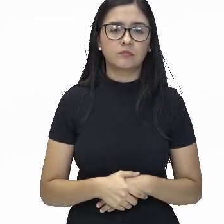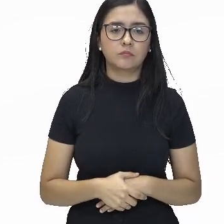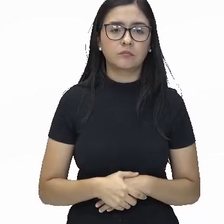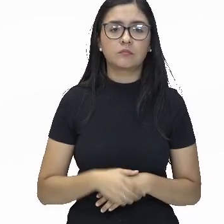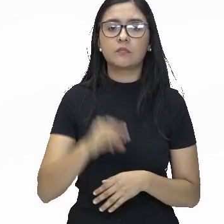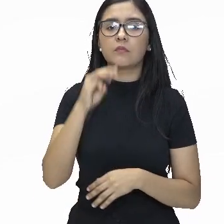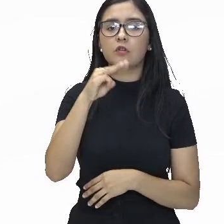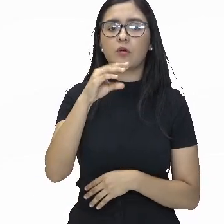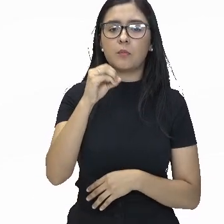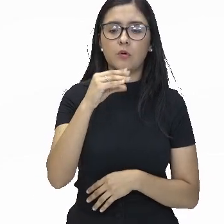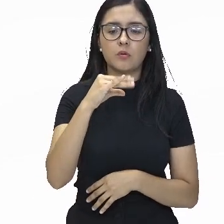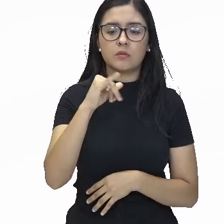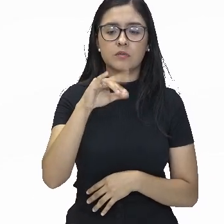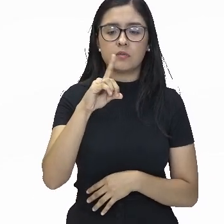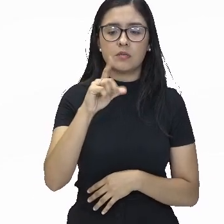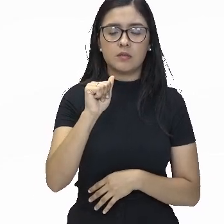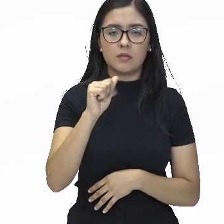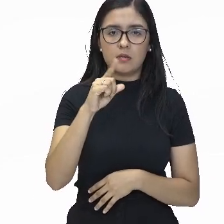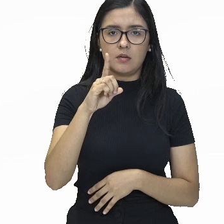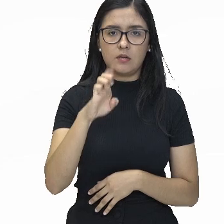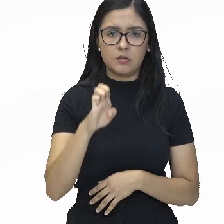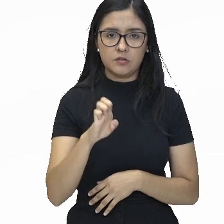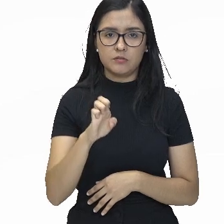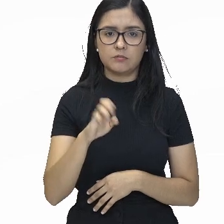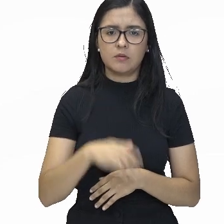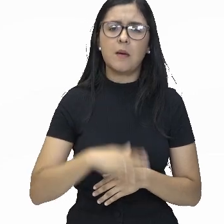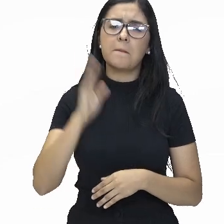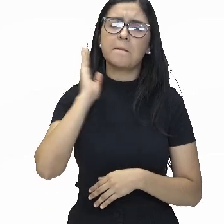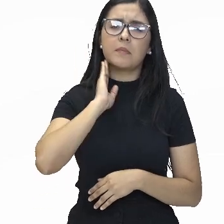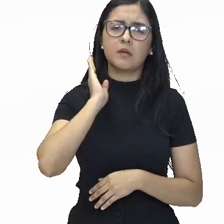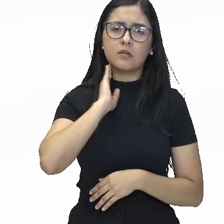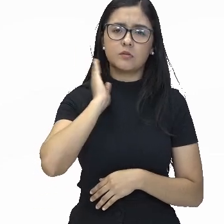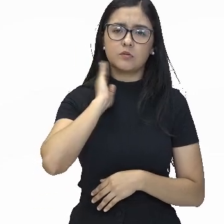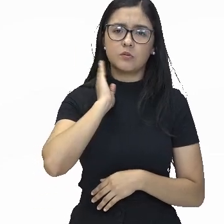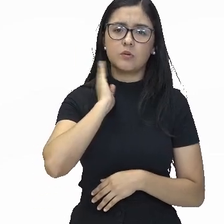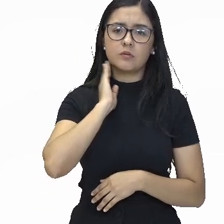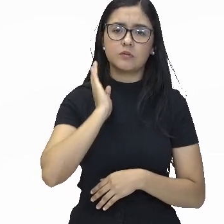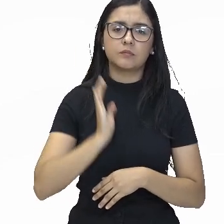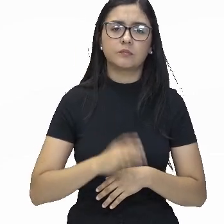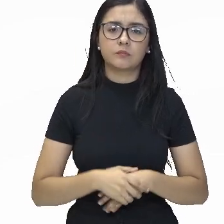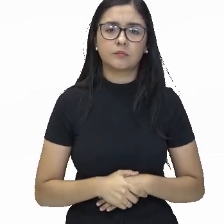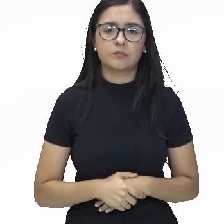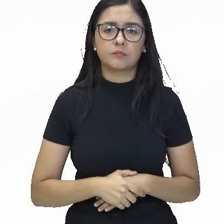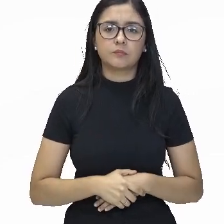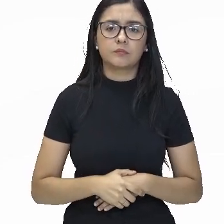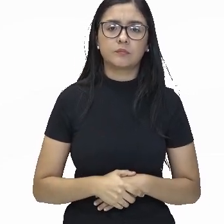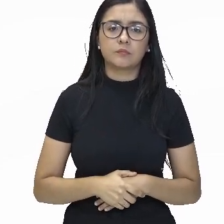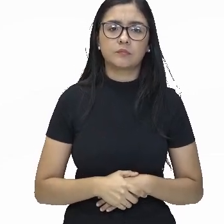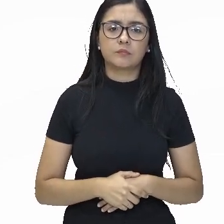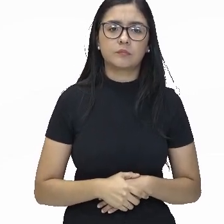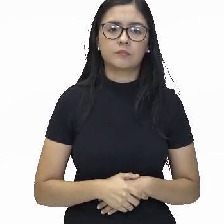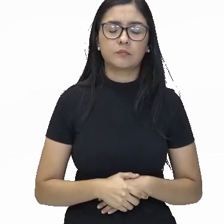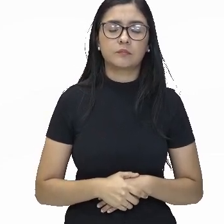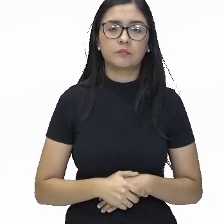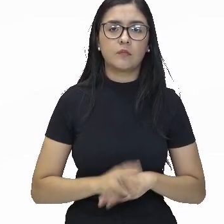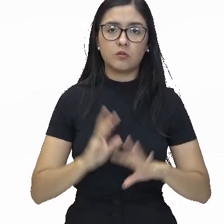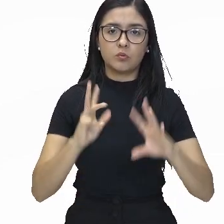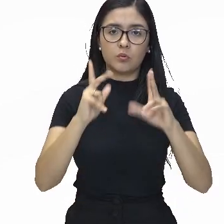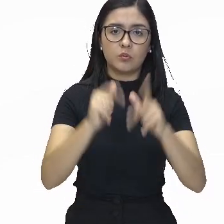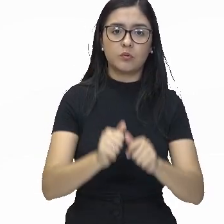preguiçosa, está falando não de toda a mocidade. Aí ele